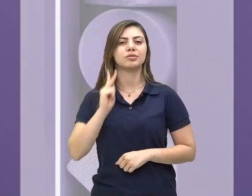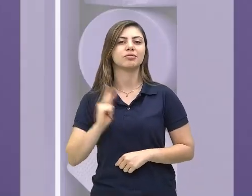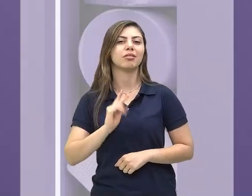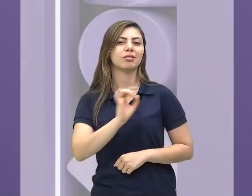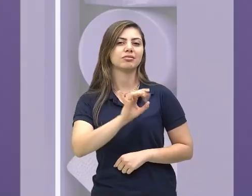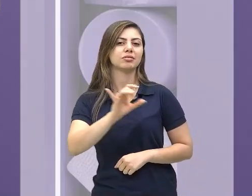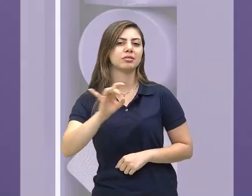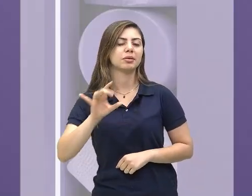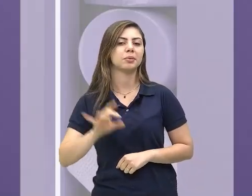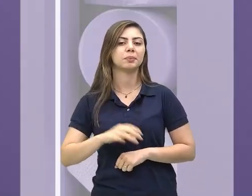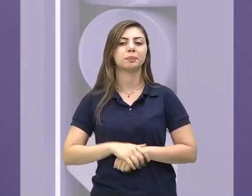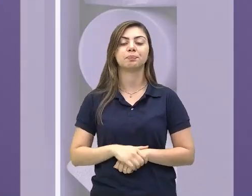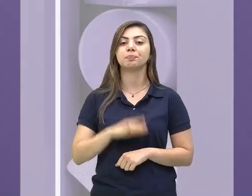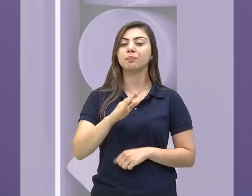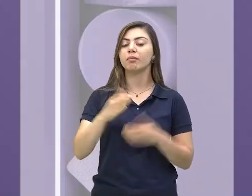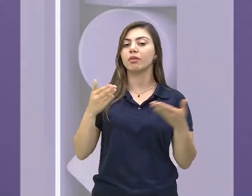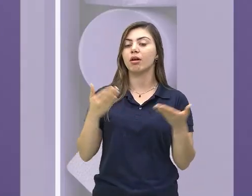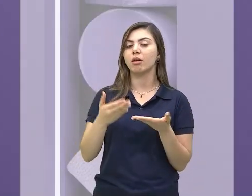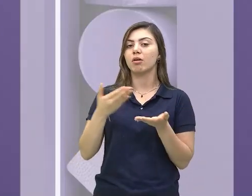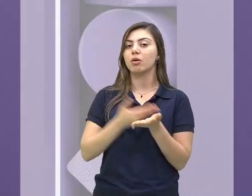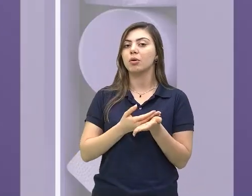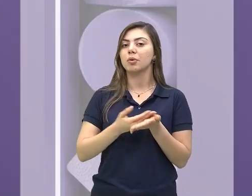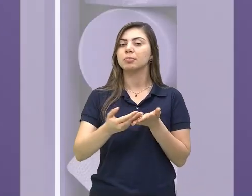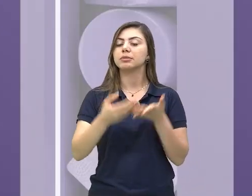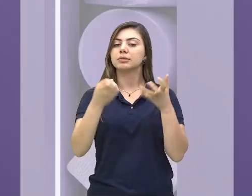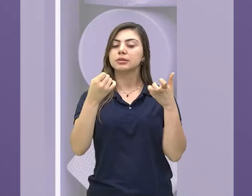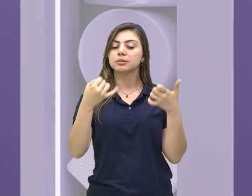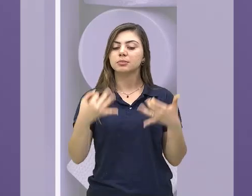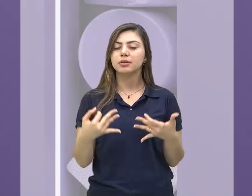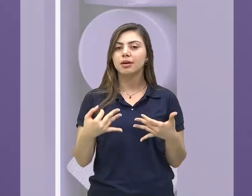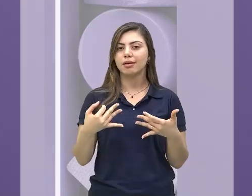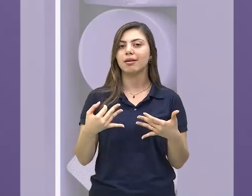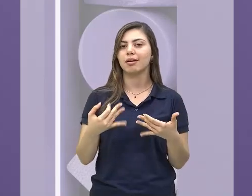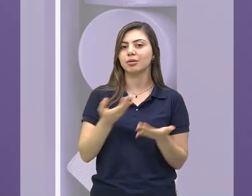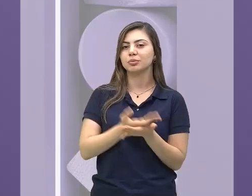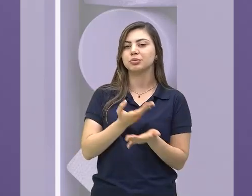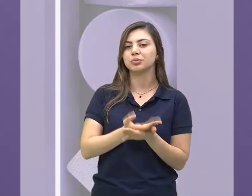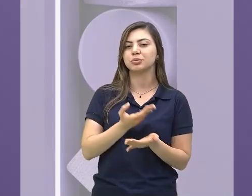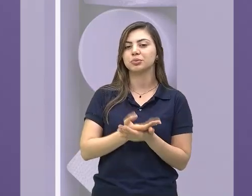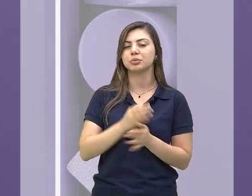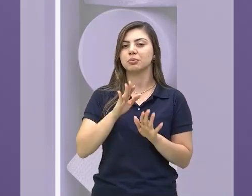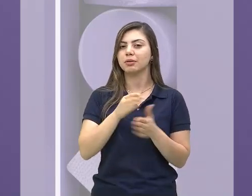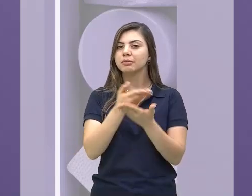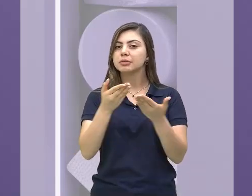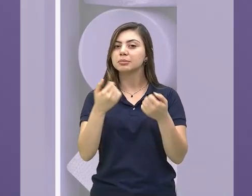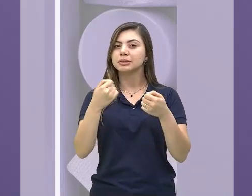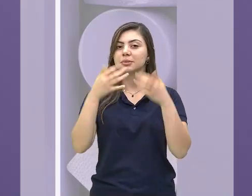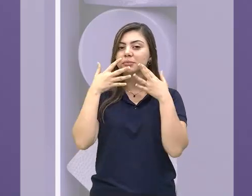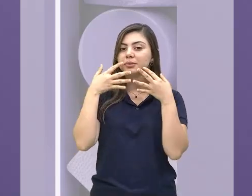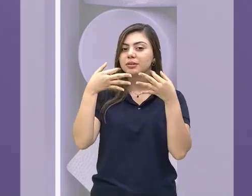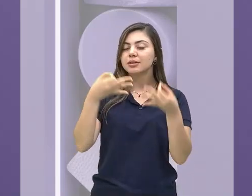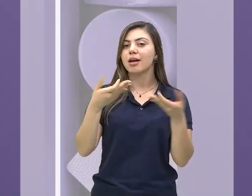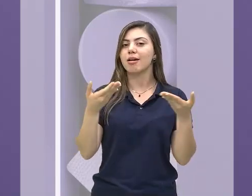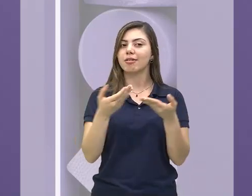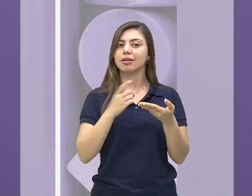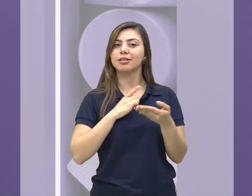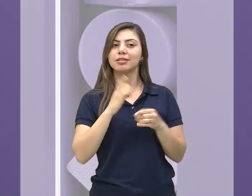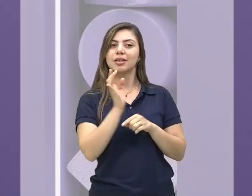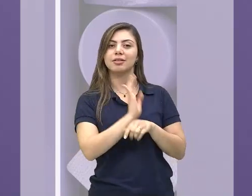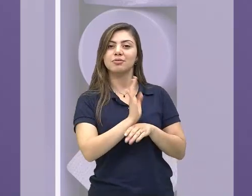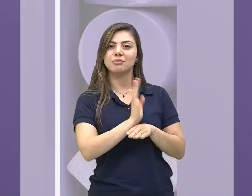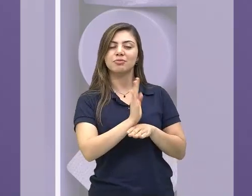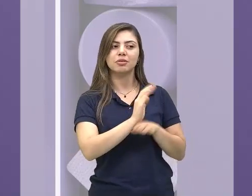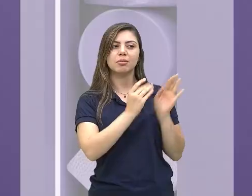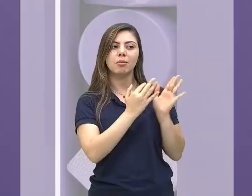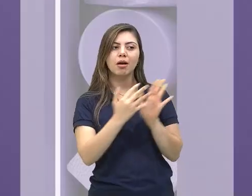Mas, para a gente fazer essa introdução sobre a aula de hoje, eu gostaria que você olhasse com muita atenção o vídeo explicativo de hoje